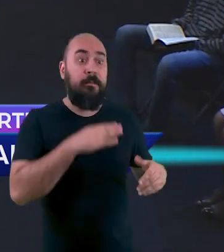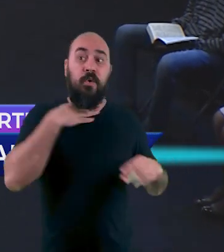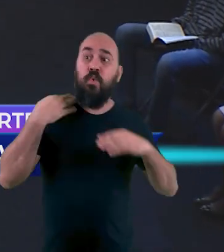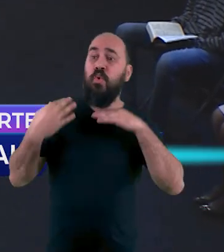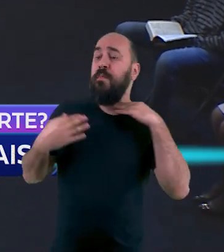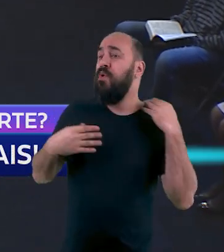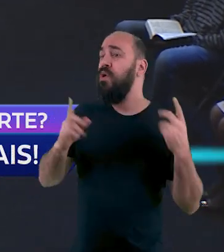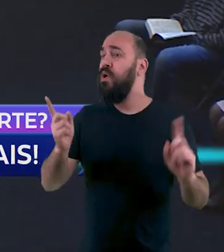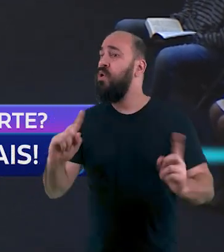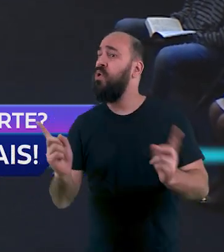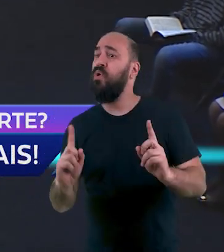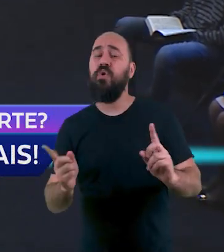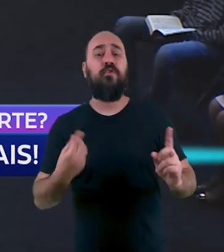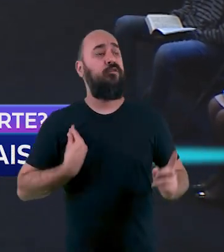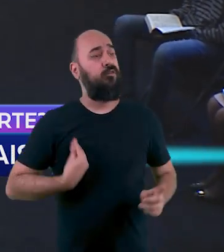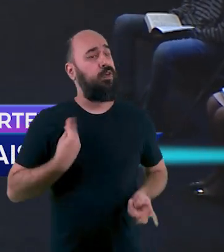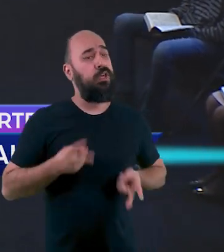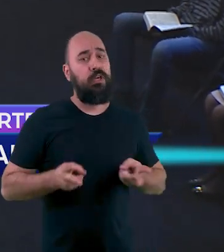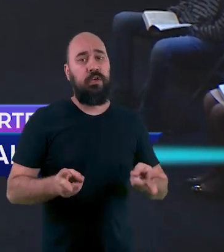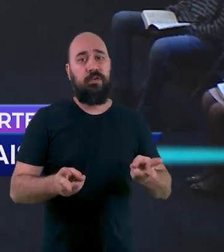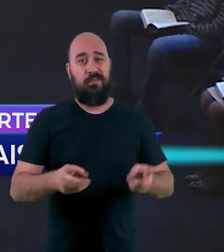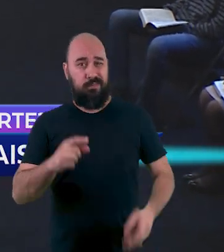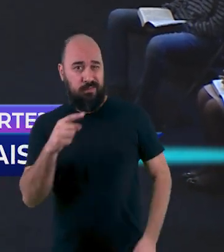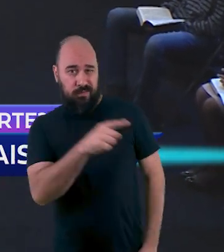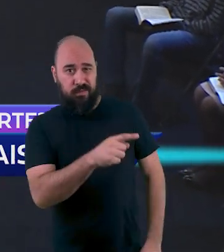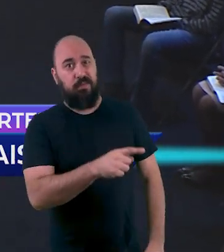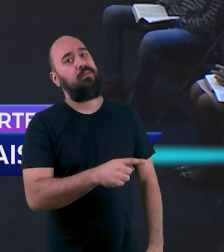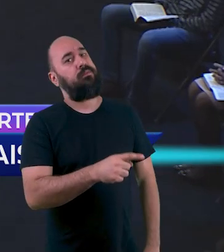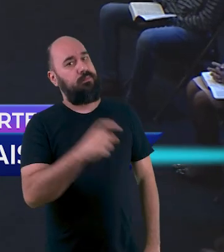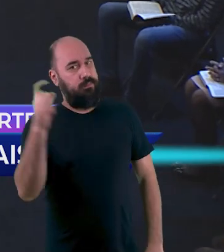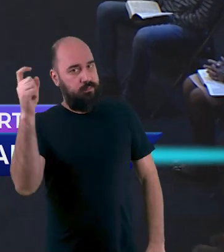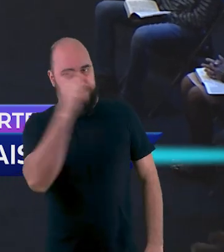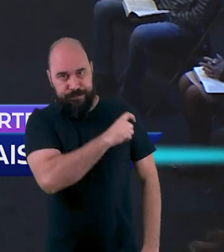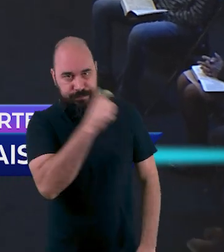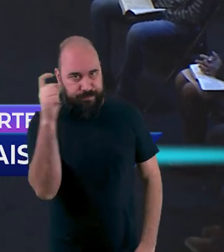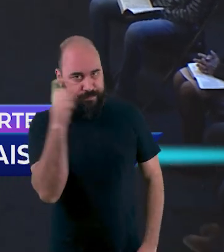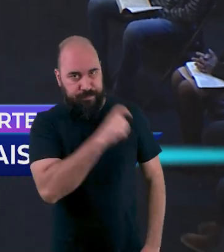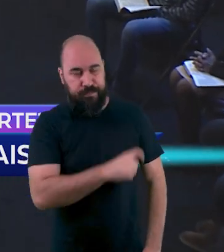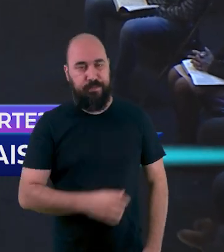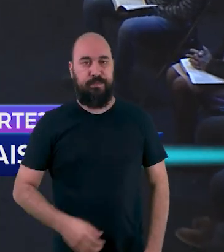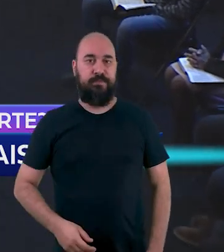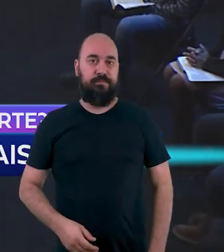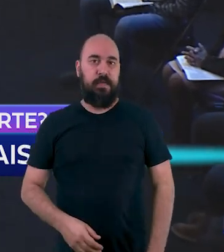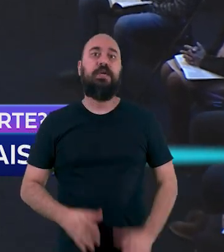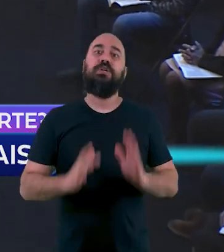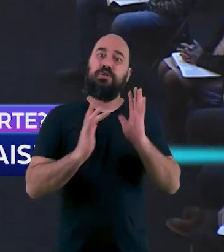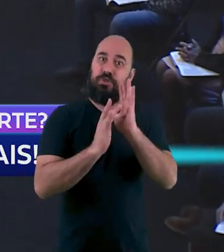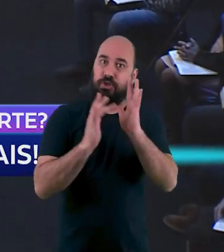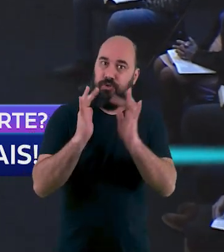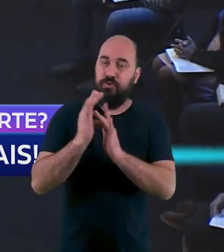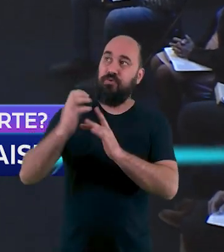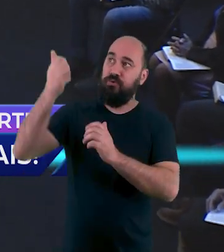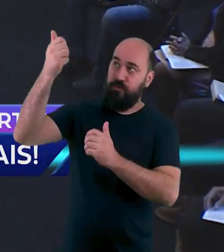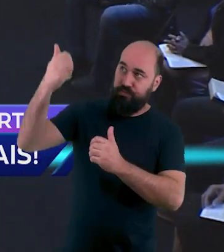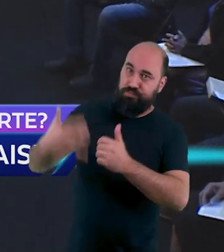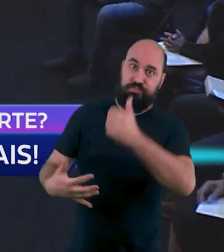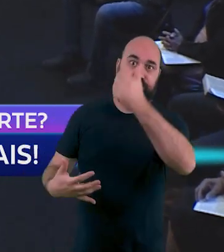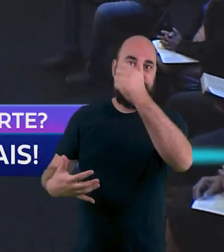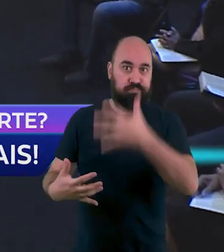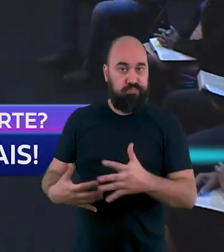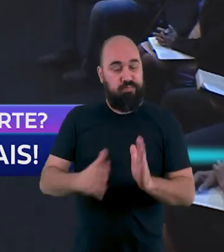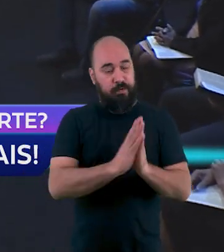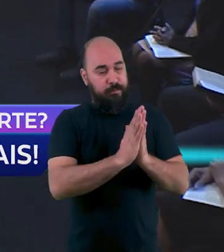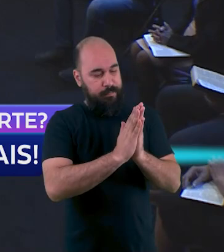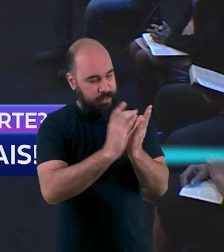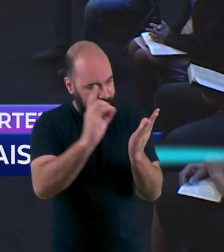que na morte não existe, mas Jesus, sua palavra, a Bíblia Sagrada, nos mostra exatamente o que é